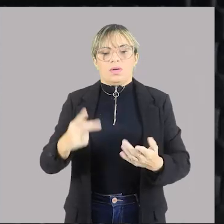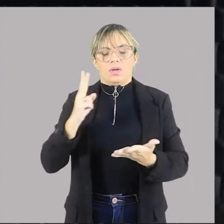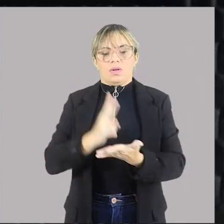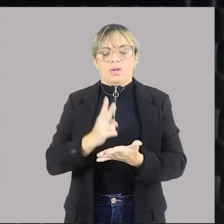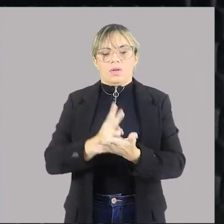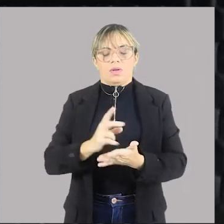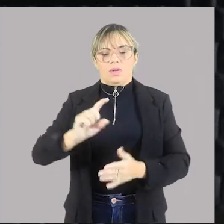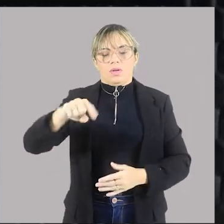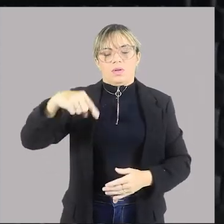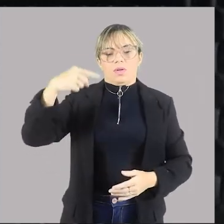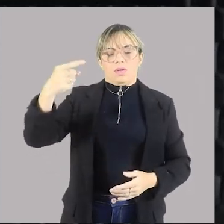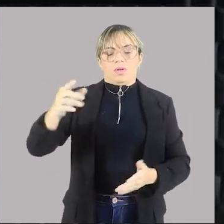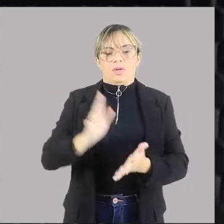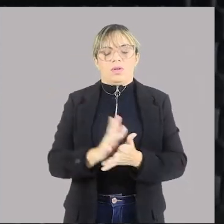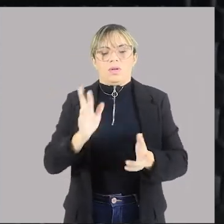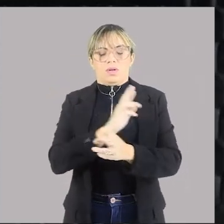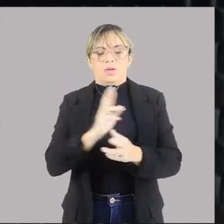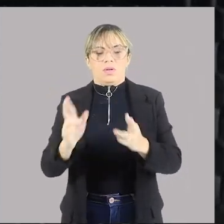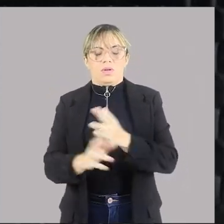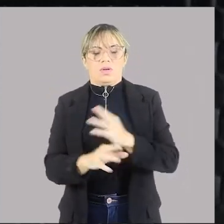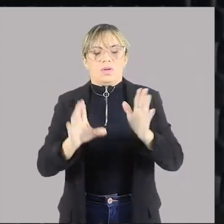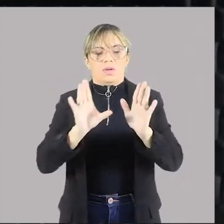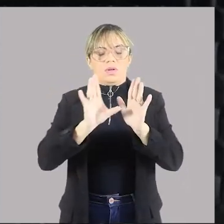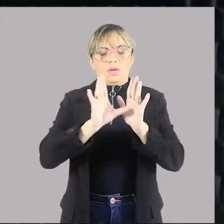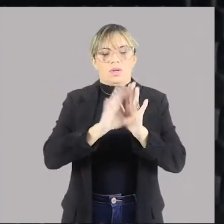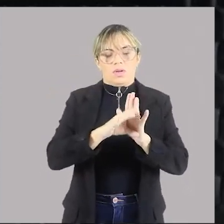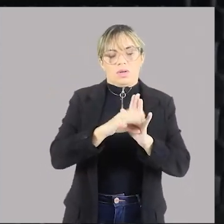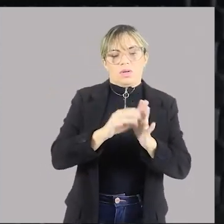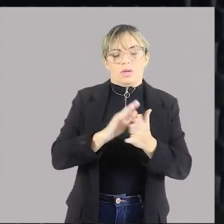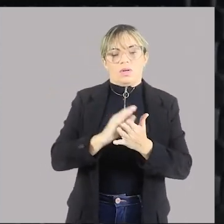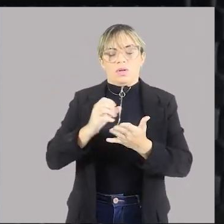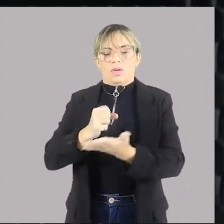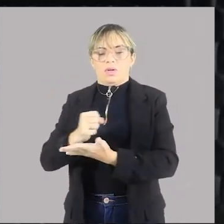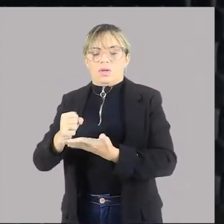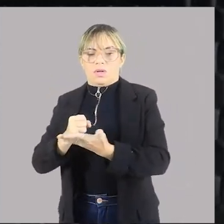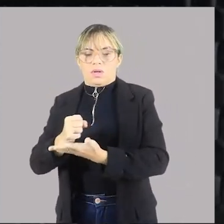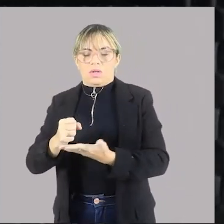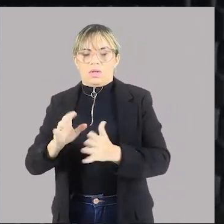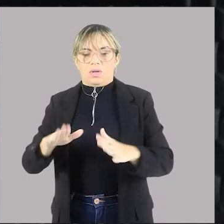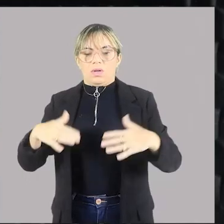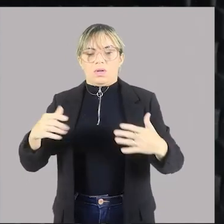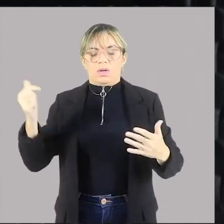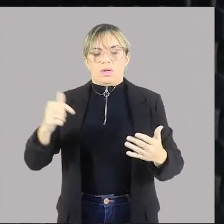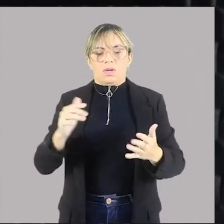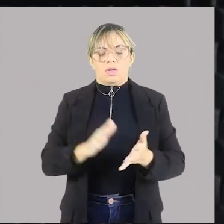posteriormente a respeito de conceitos base do direito administrativo e, portanto, da